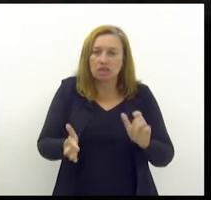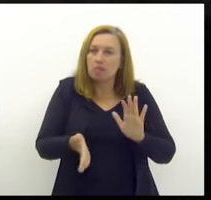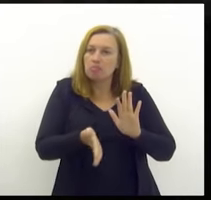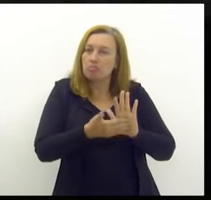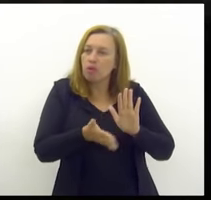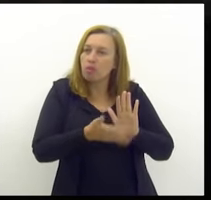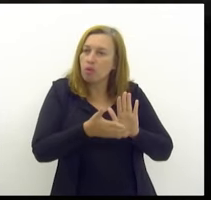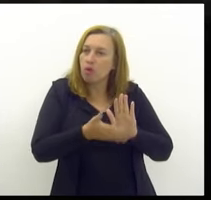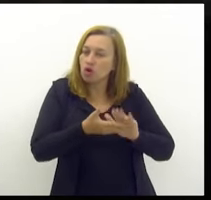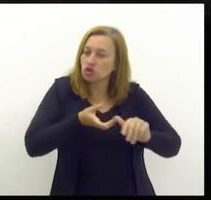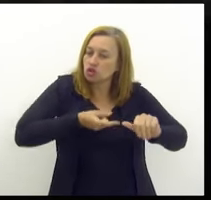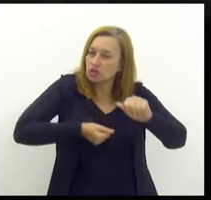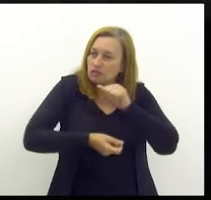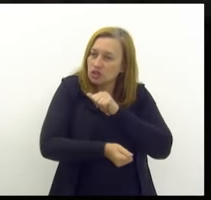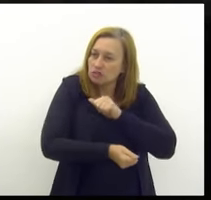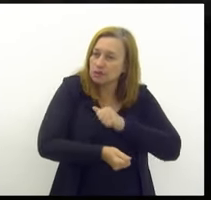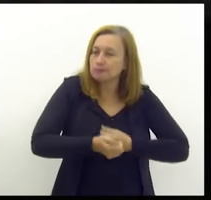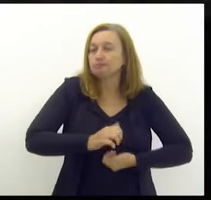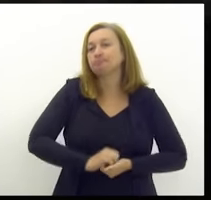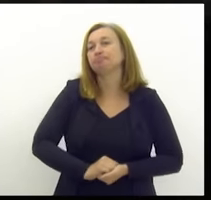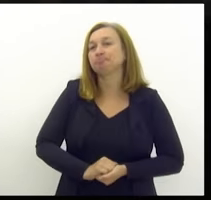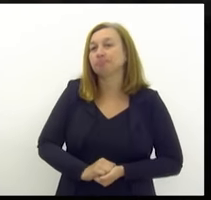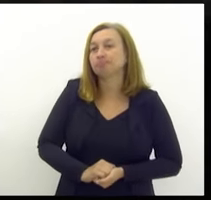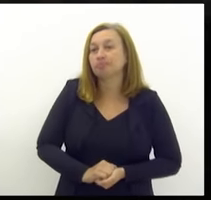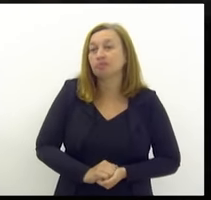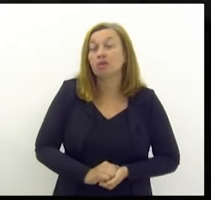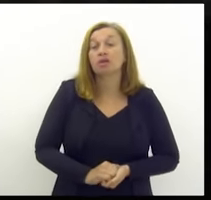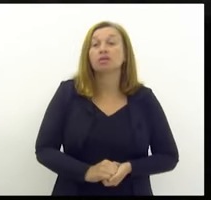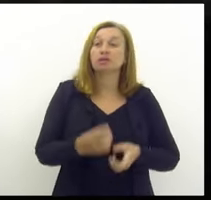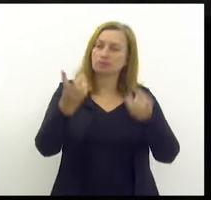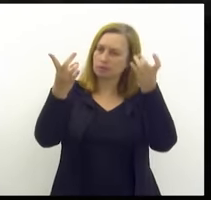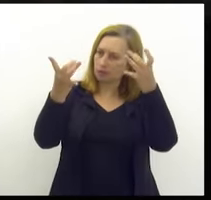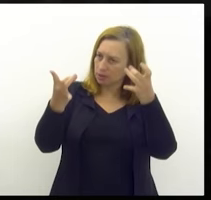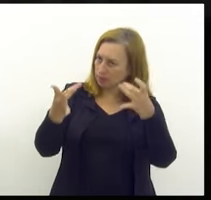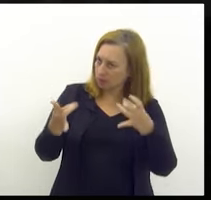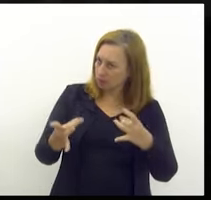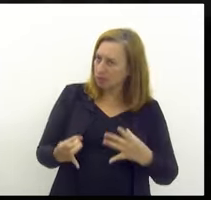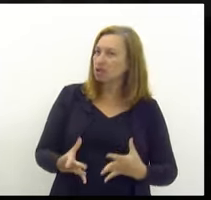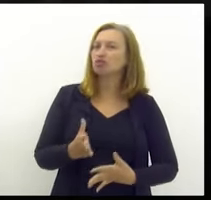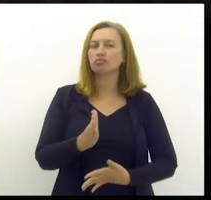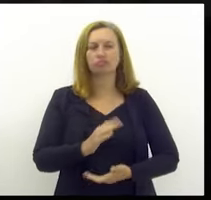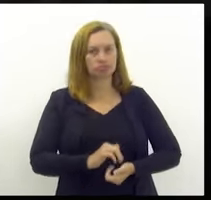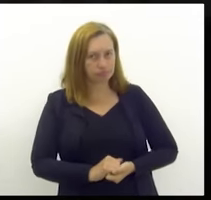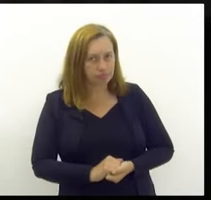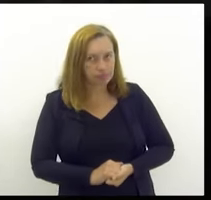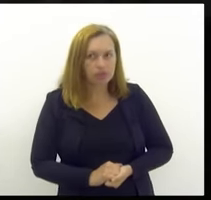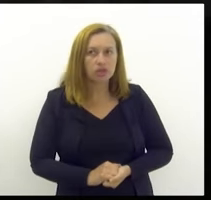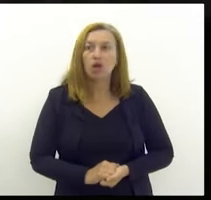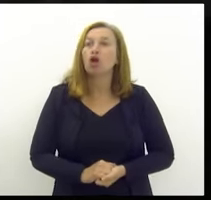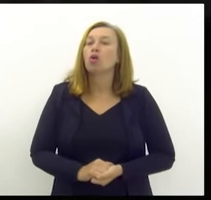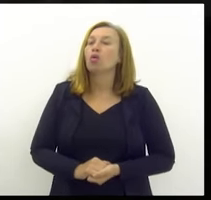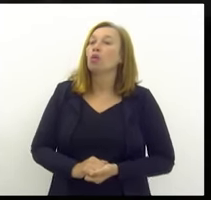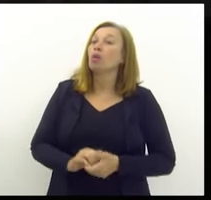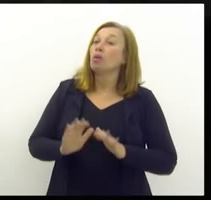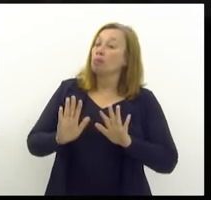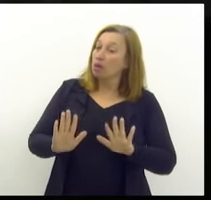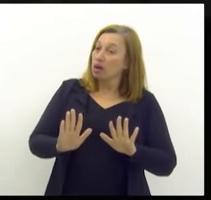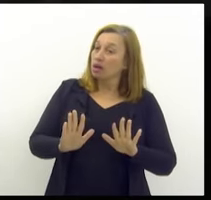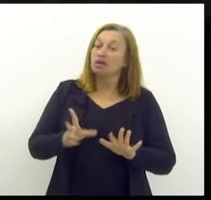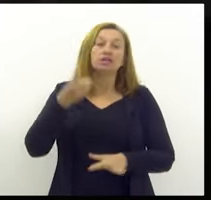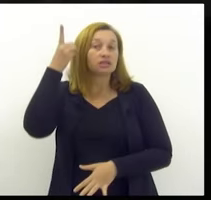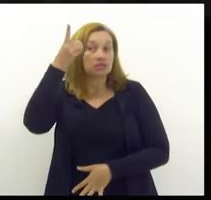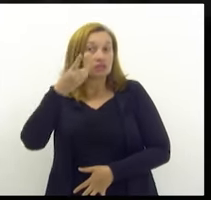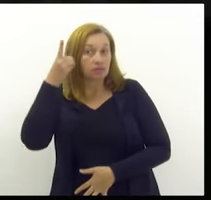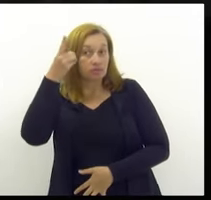do investimento tá bem escrito diga despem com exceção deputada